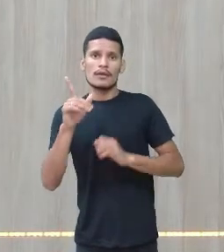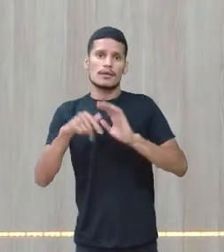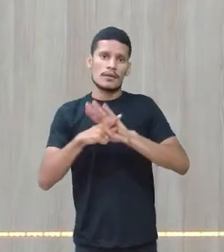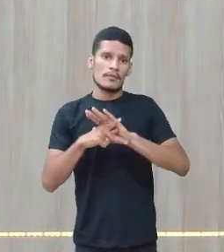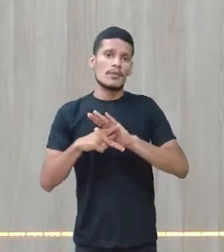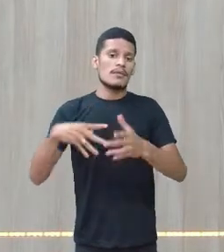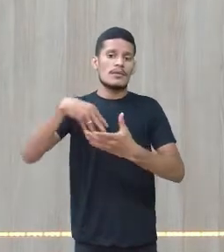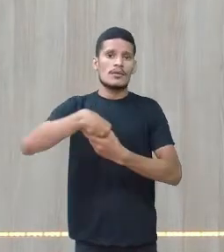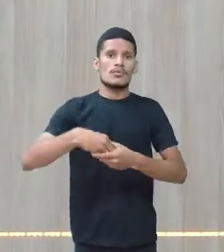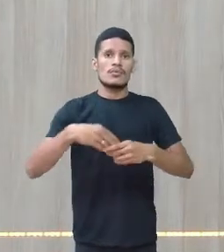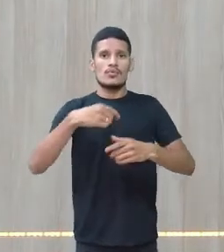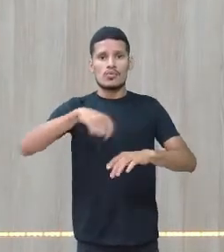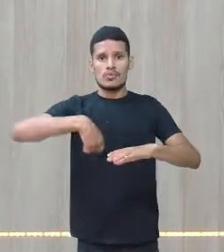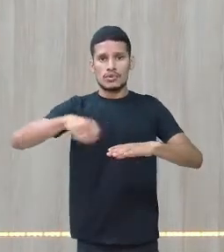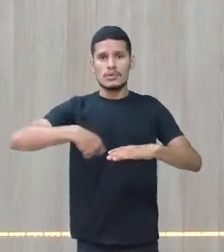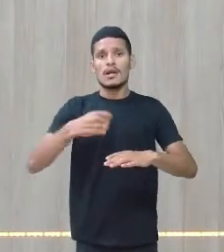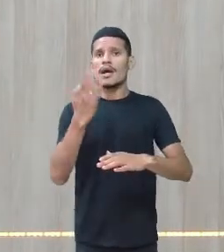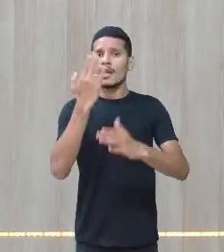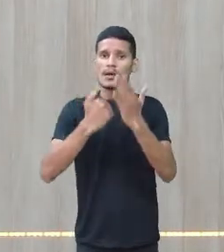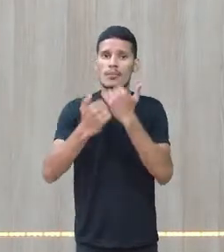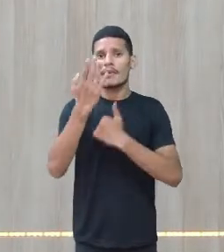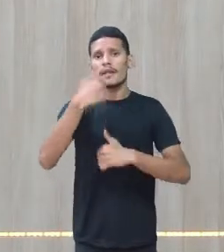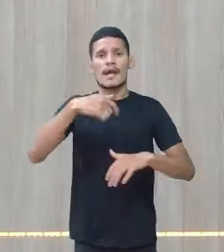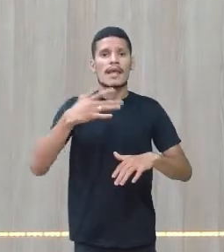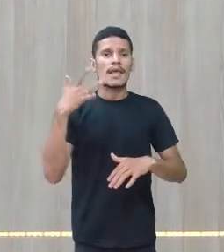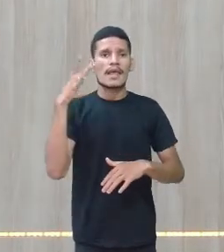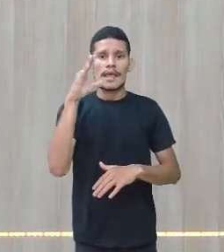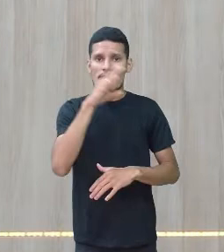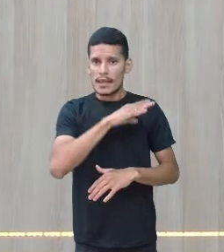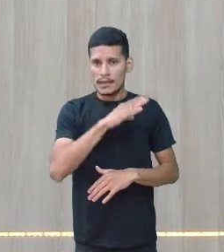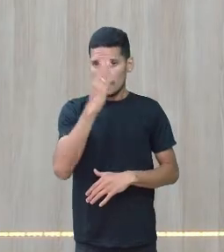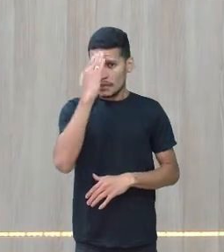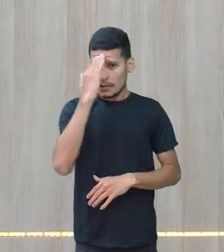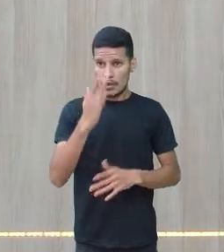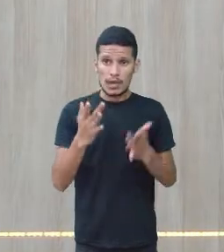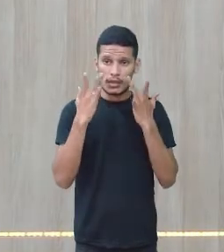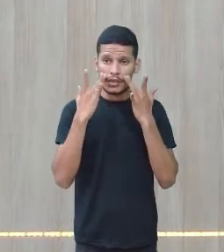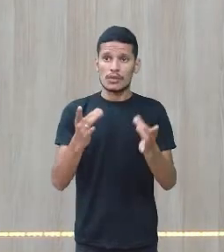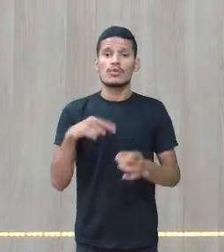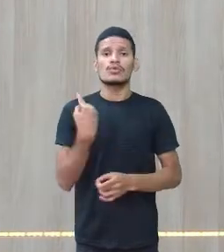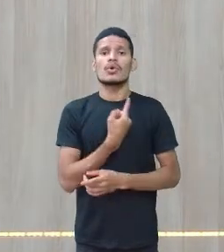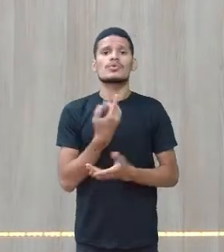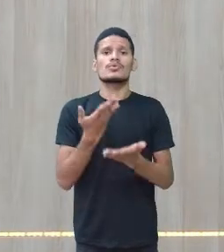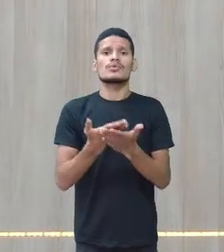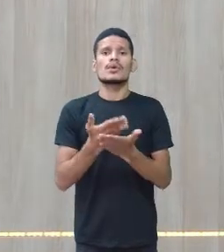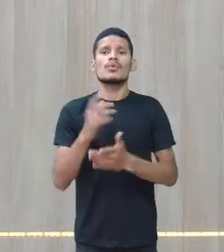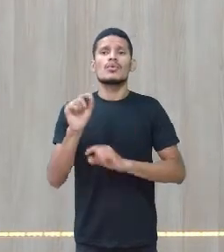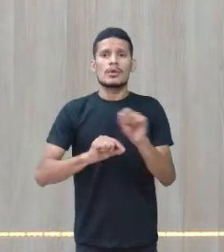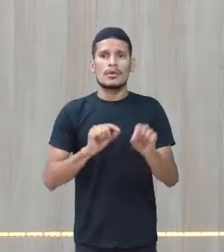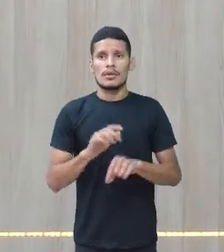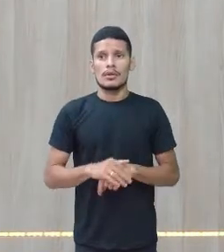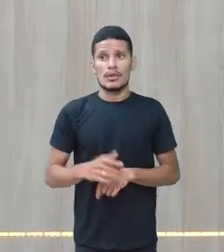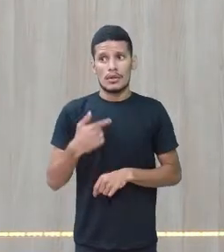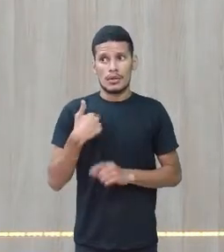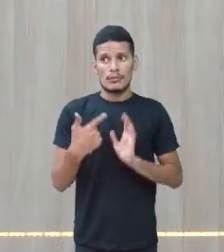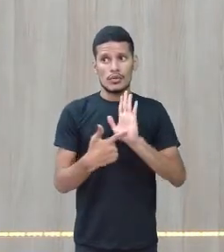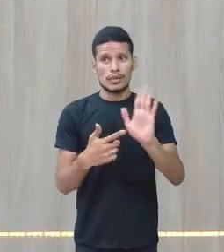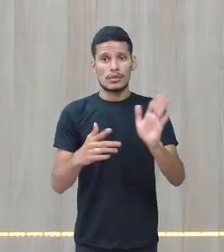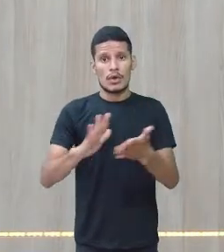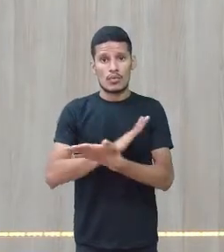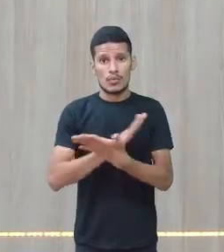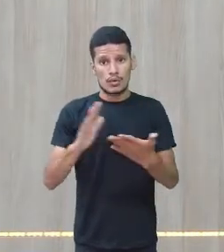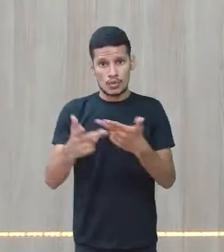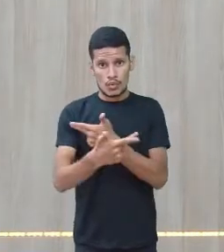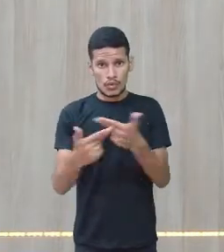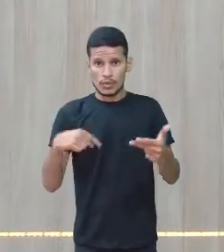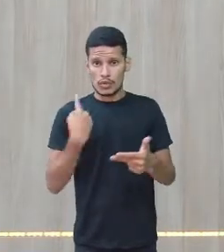A questão aí de um alimento quente, então prestem atenção. O que é que nós vamos ver mais? Vamos ver hoje, né? Eu estou dando aqui o que a gente